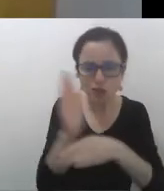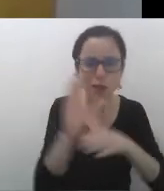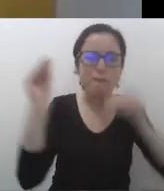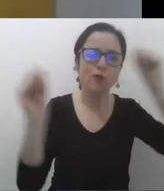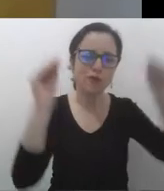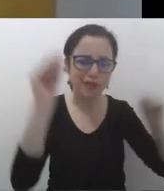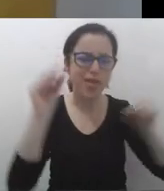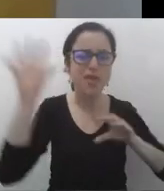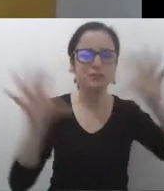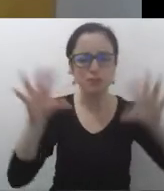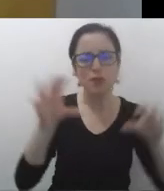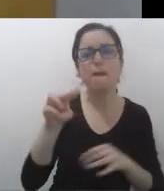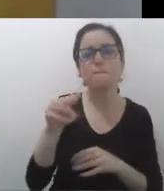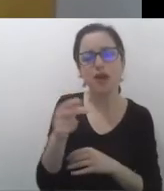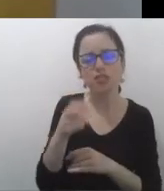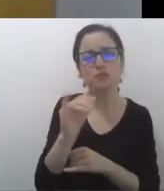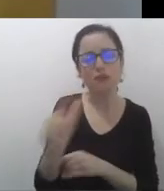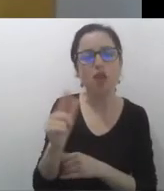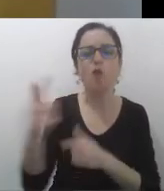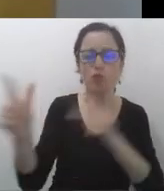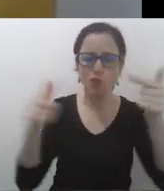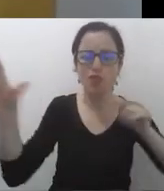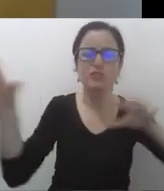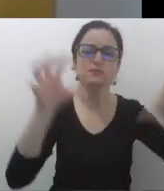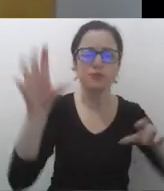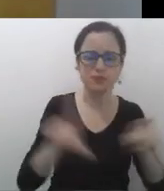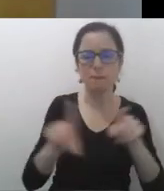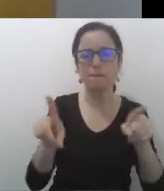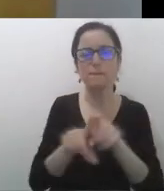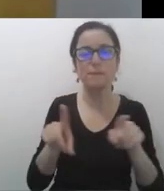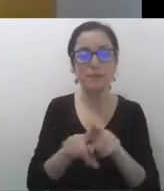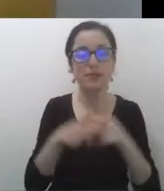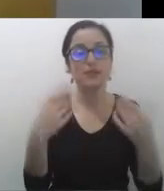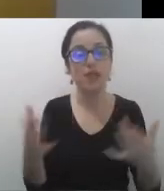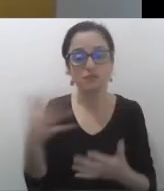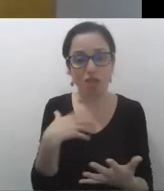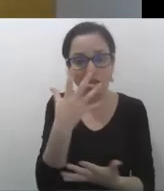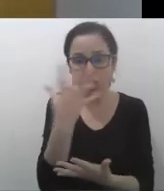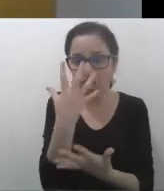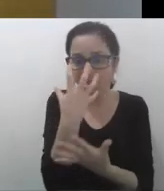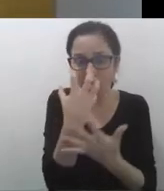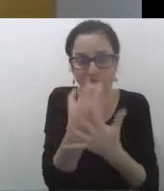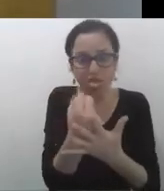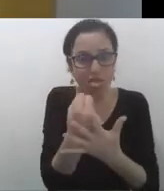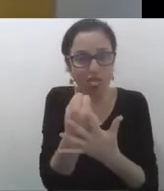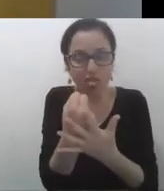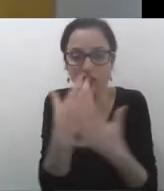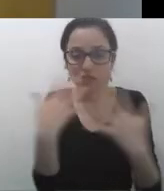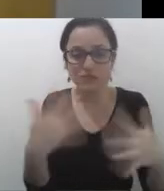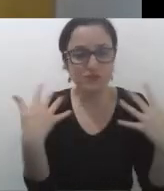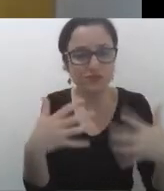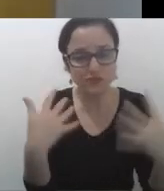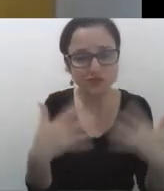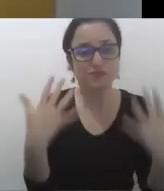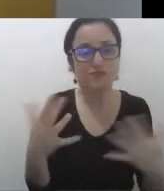e ajudou na montagem da exposição do Bill e de algumas outras exposições também. E era uma coisa fascinante,